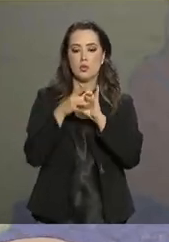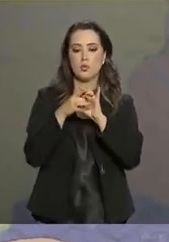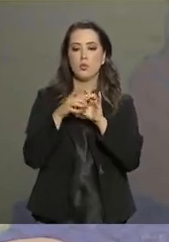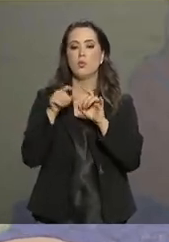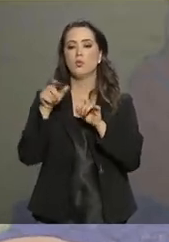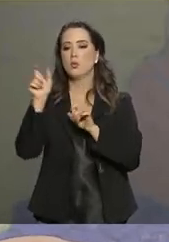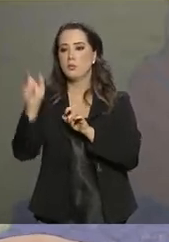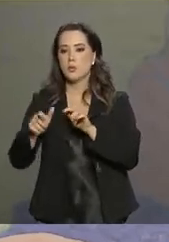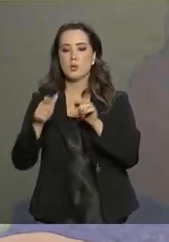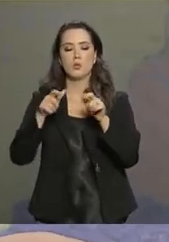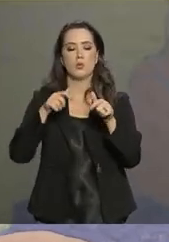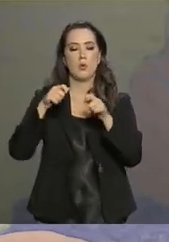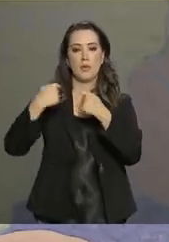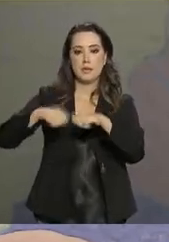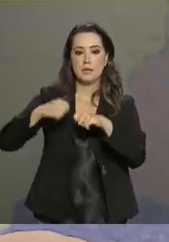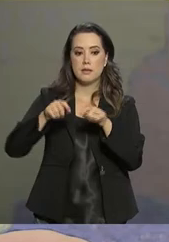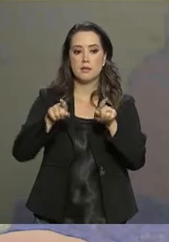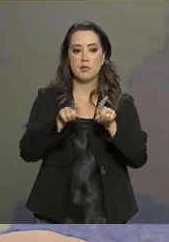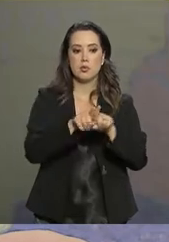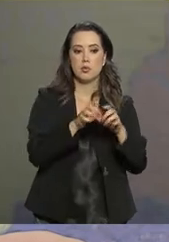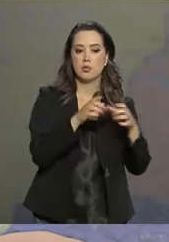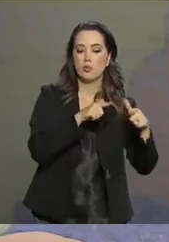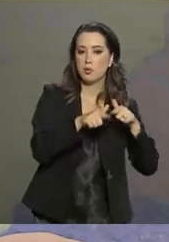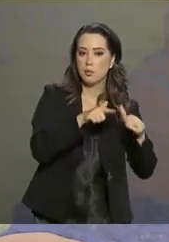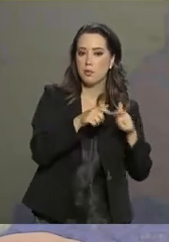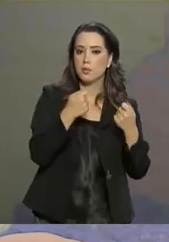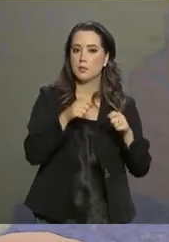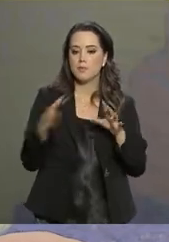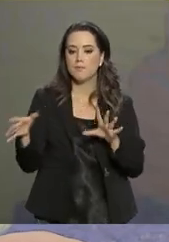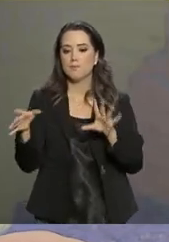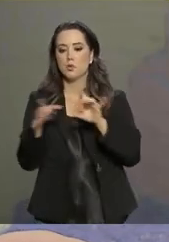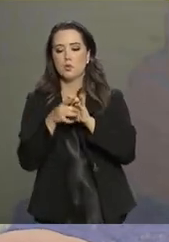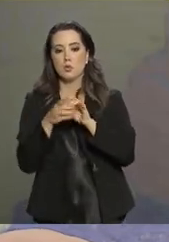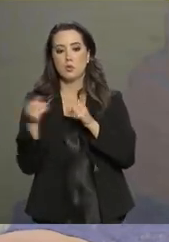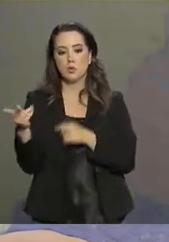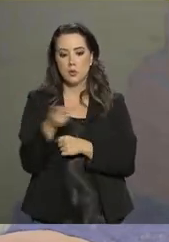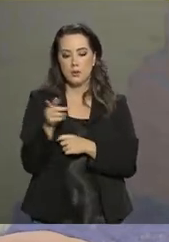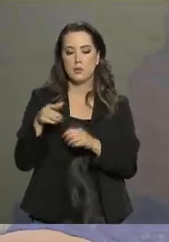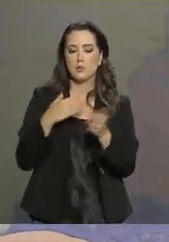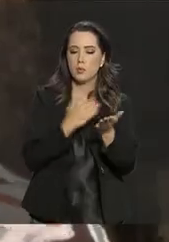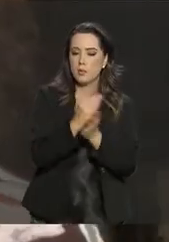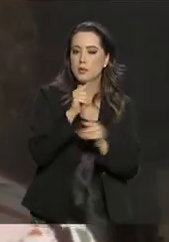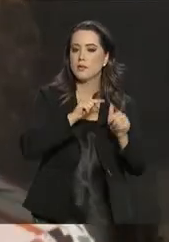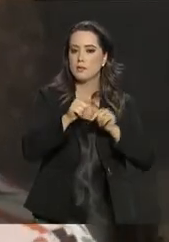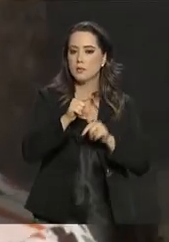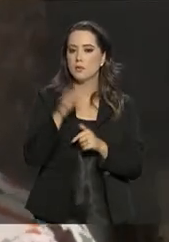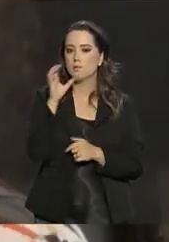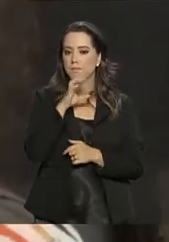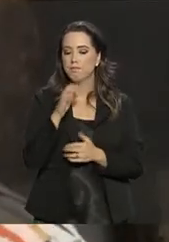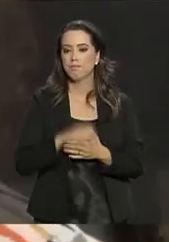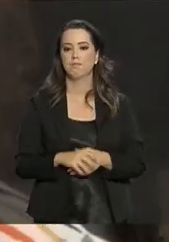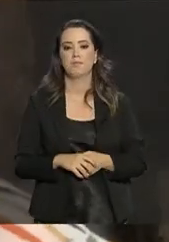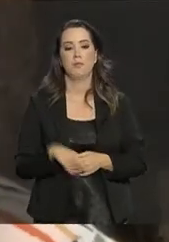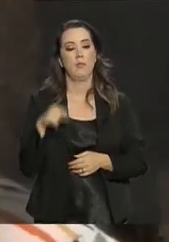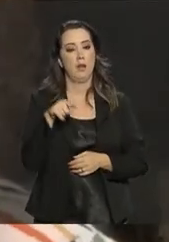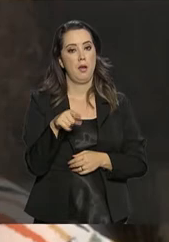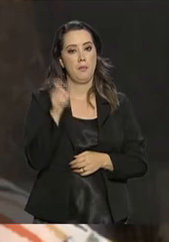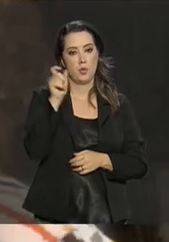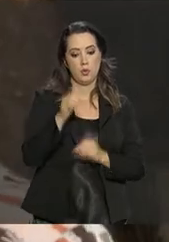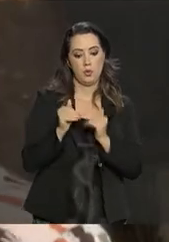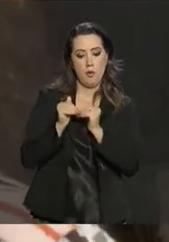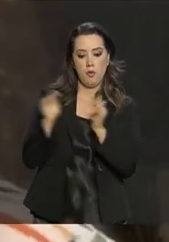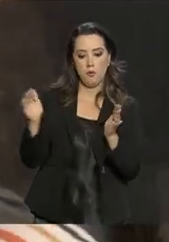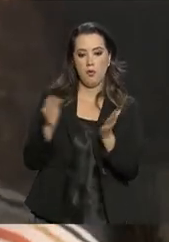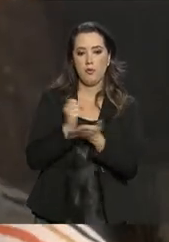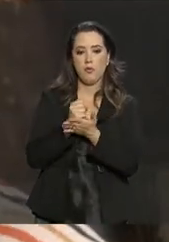demanda no mercado de trabalho a gente quer garantir realmente a empregabilidade desse trabalhador a pessoa que está abrindo a oferta